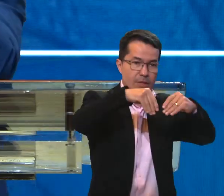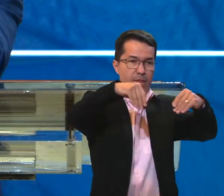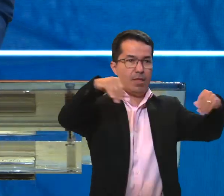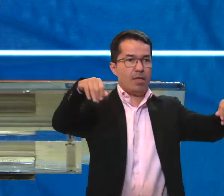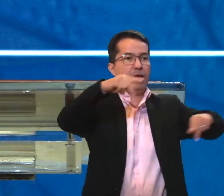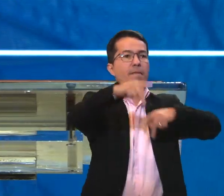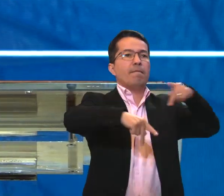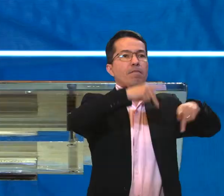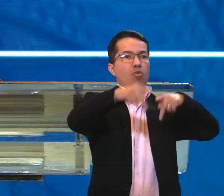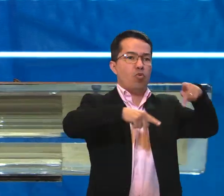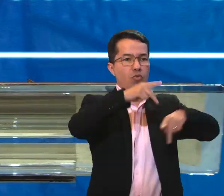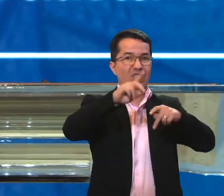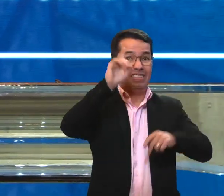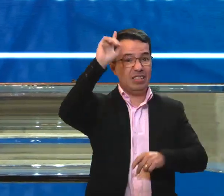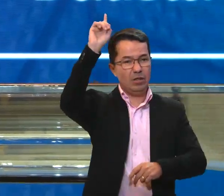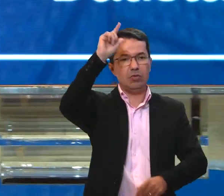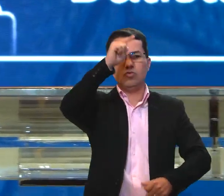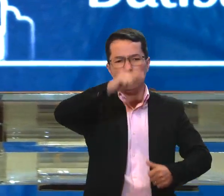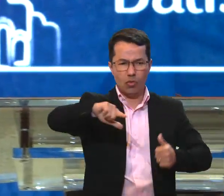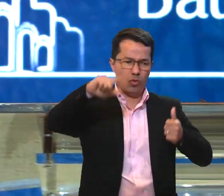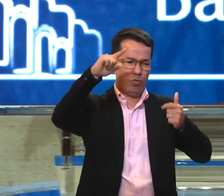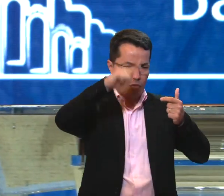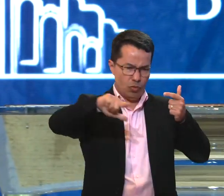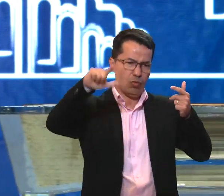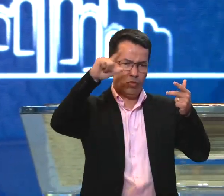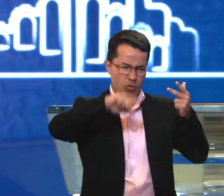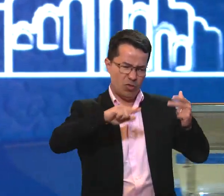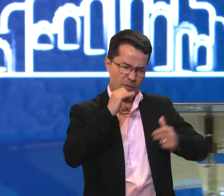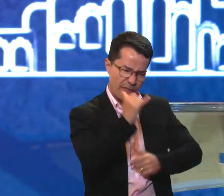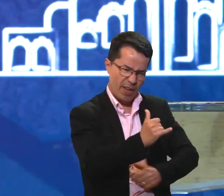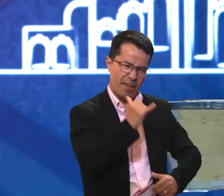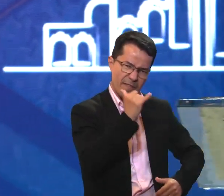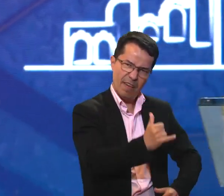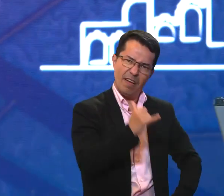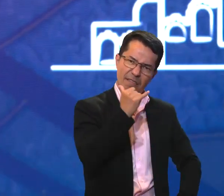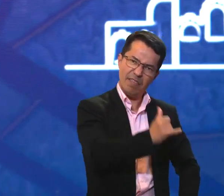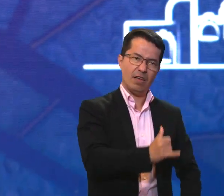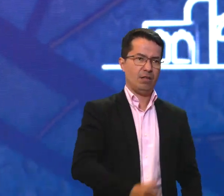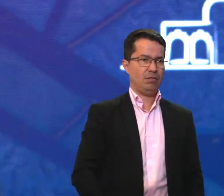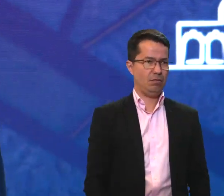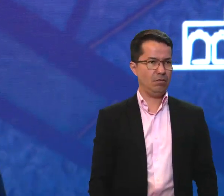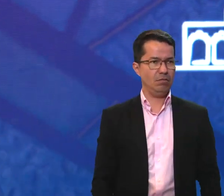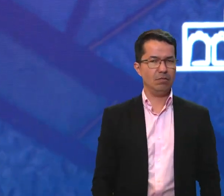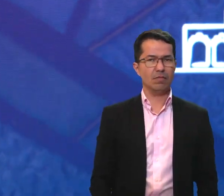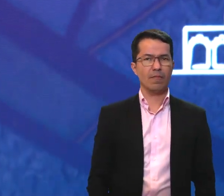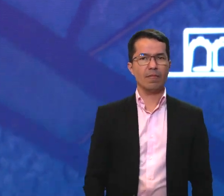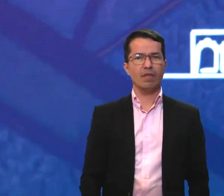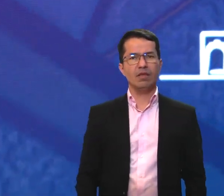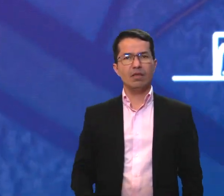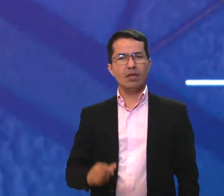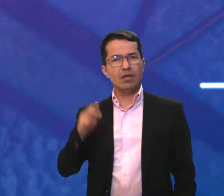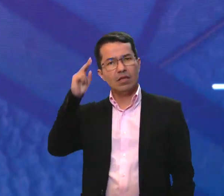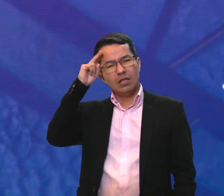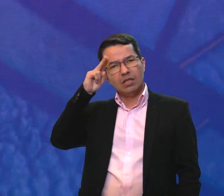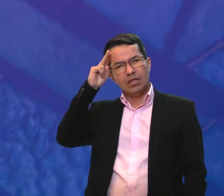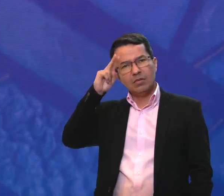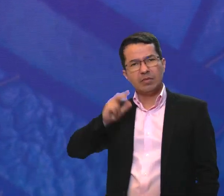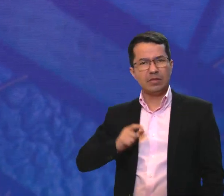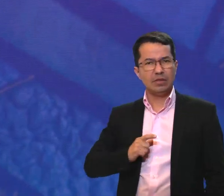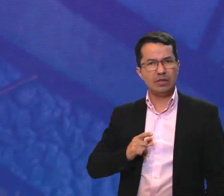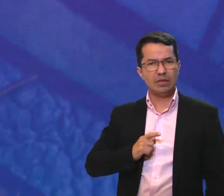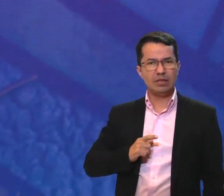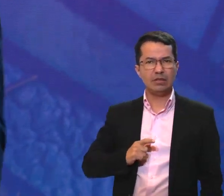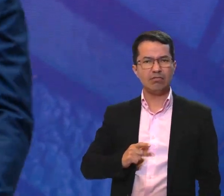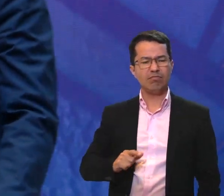o testemunho do pastor Márcio Valadão, umas vezes que nós saímos, e ele falando que um tempo de enfrentamento, de luta que ele estava vendo